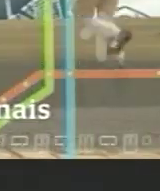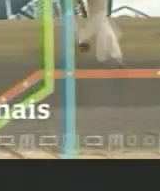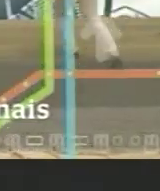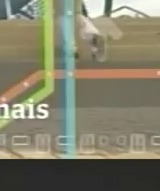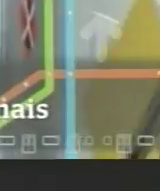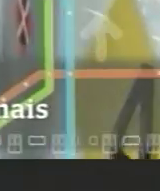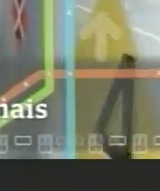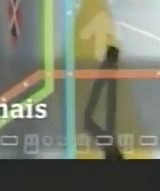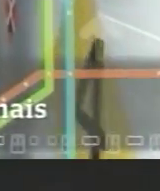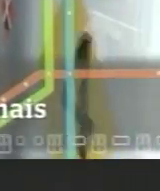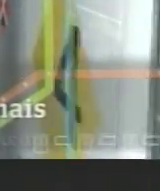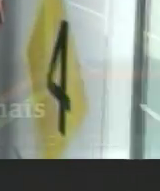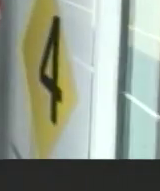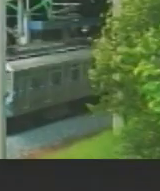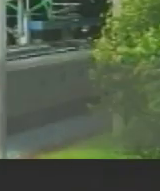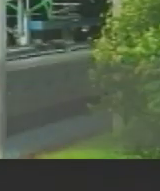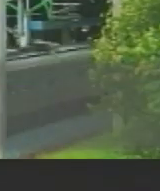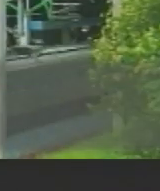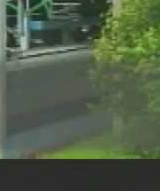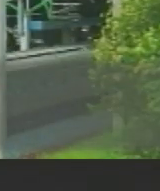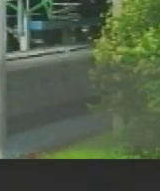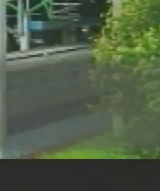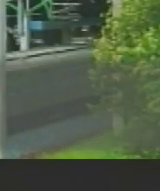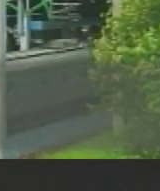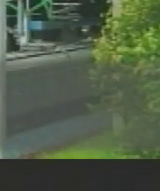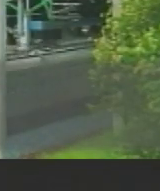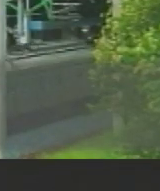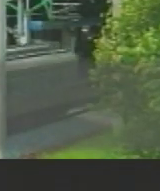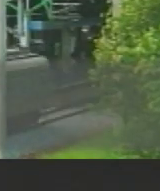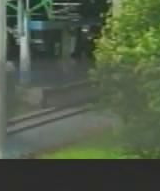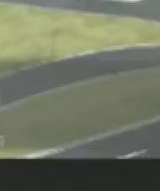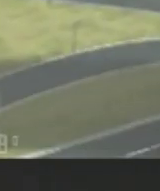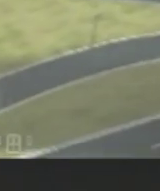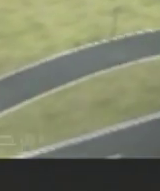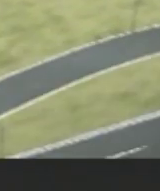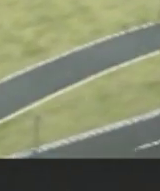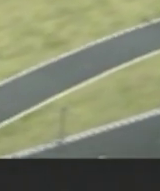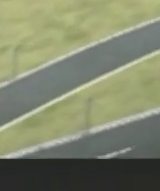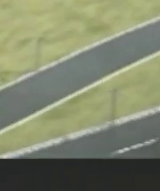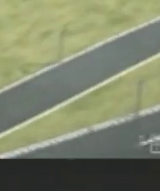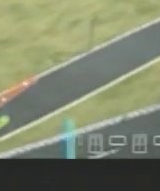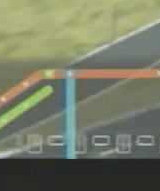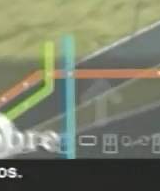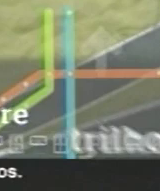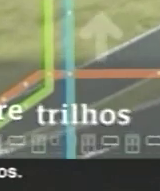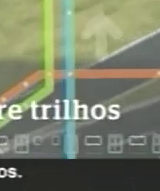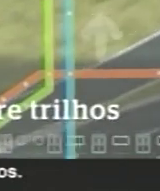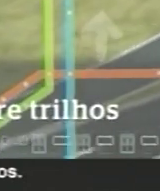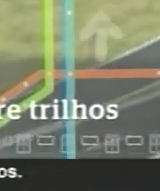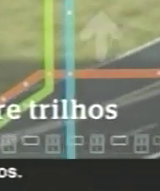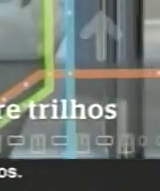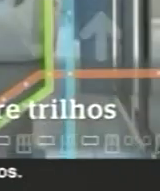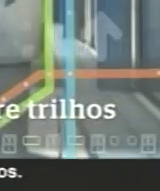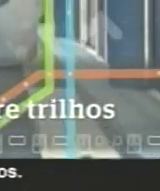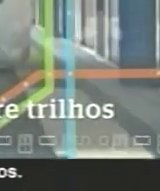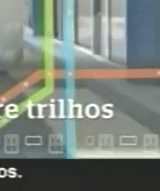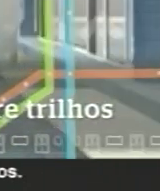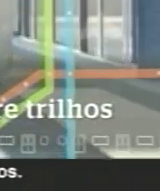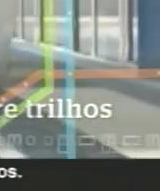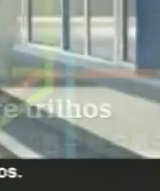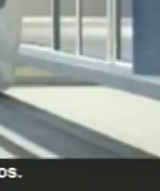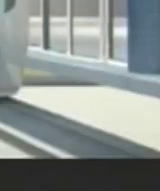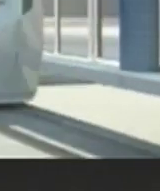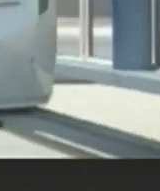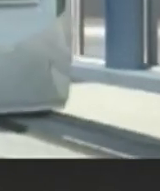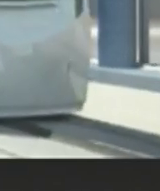381 estações e terminais, 107 quilômetros de linhas de metrô, além da aquisição de mais de 1.000 veículos